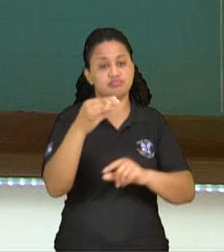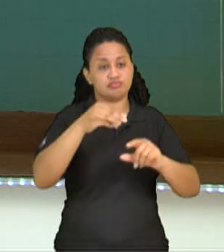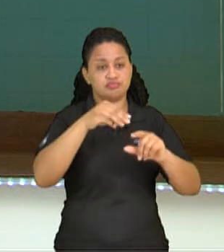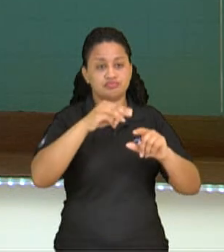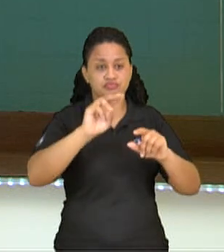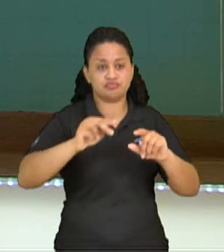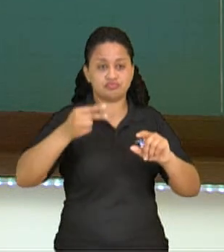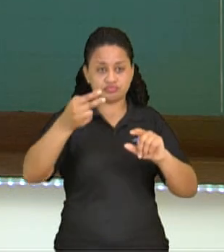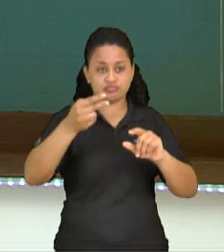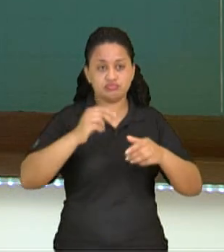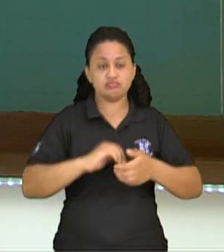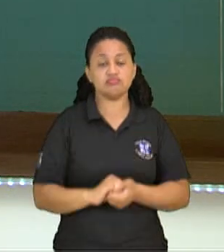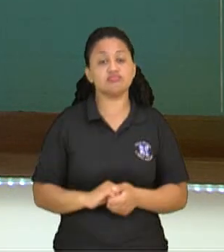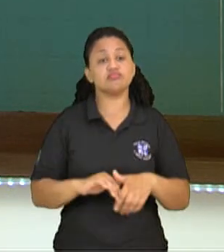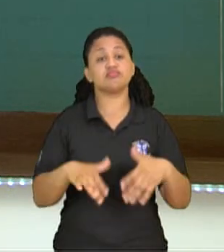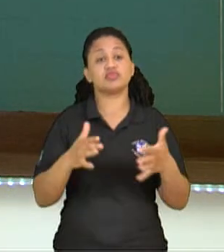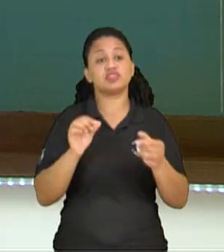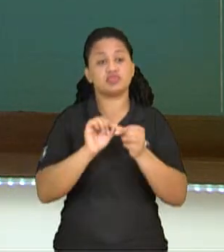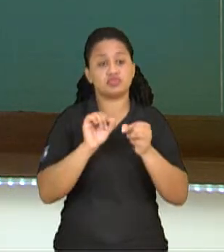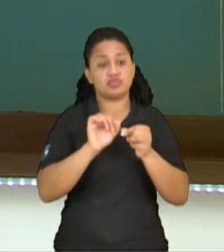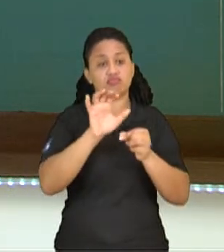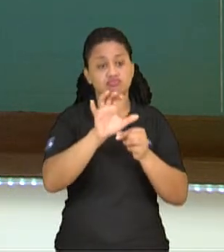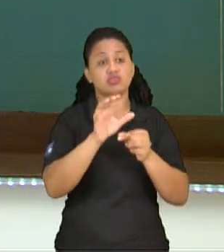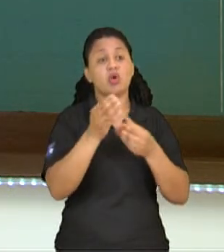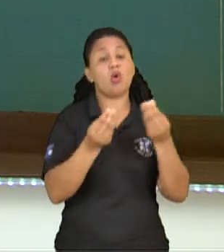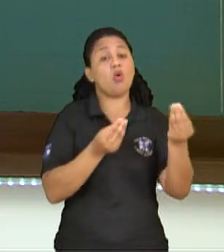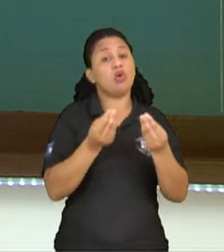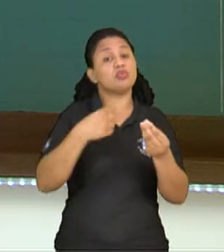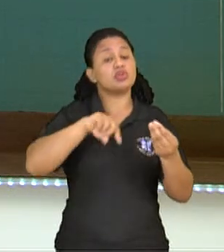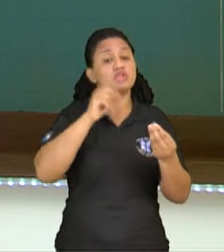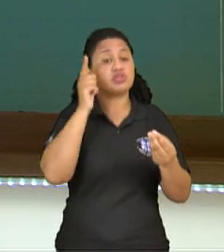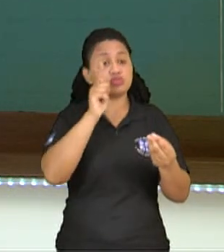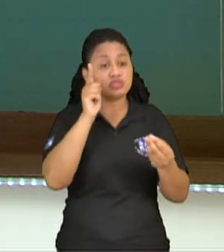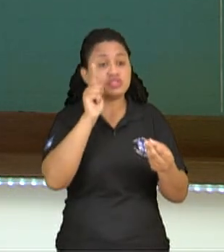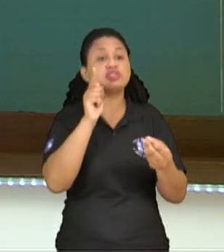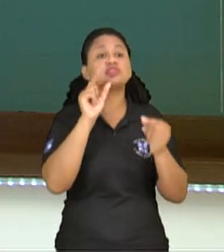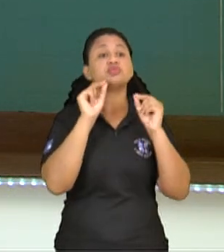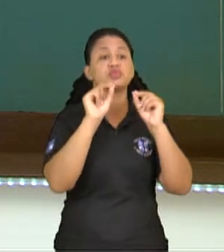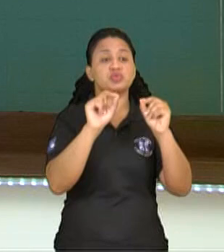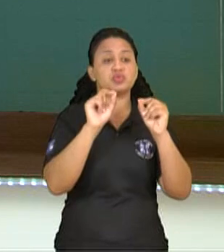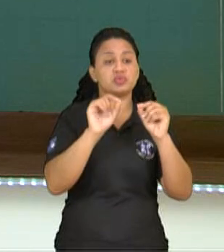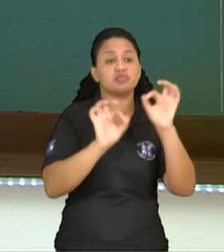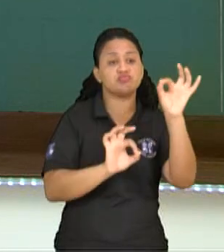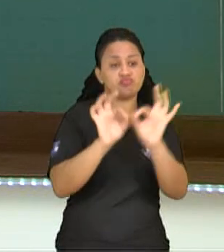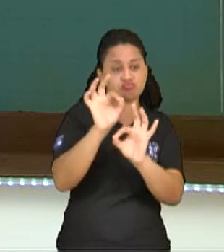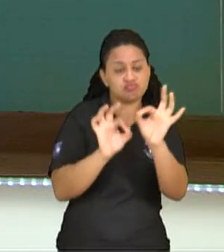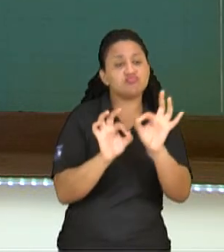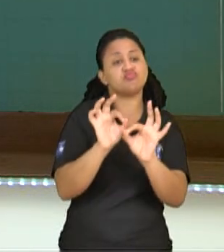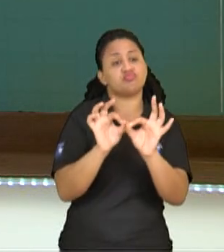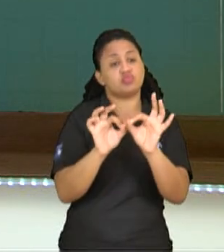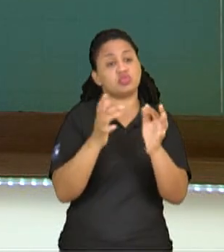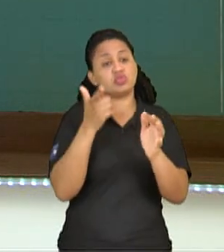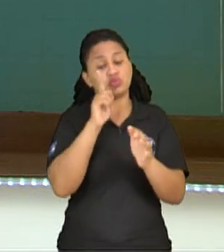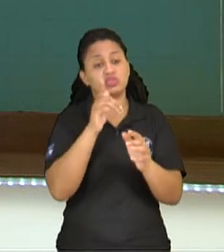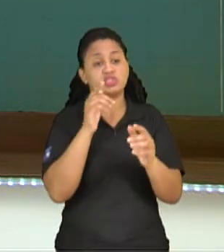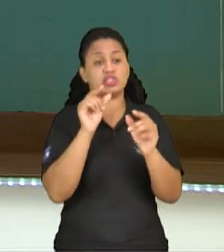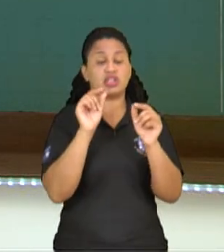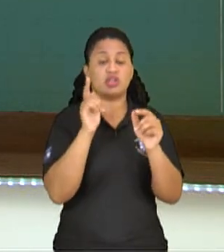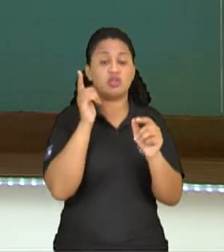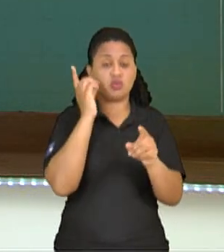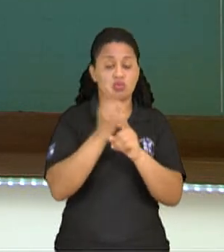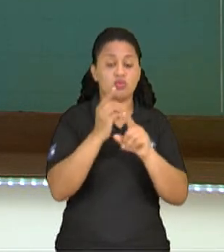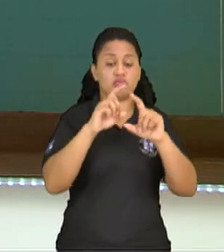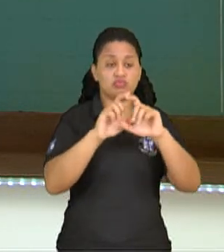ali, né. Então, fazendo isso, o que a gente consegue? A gente consegue, né, reorganizar e chegar aqui numa equação do